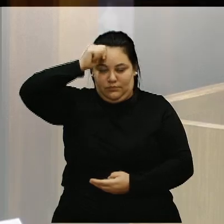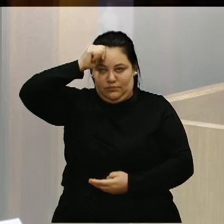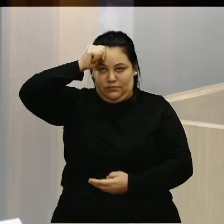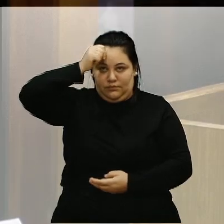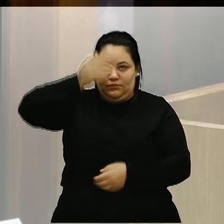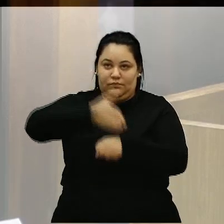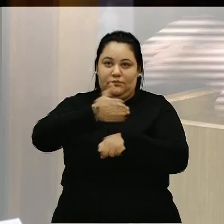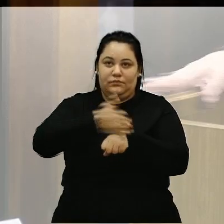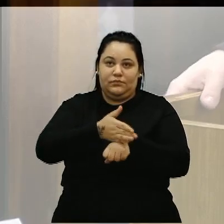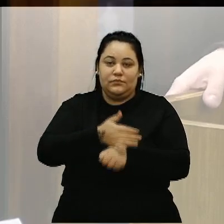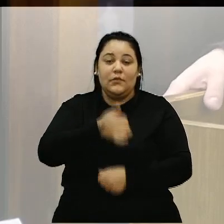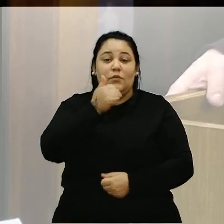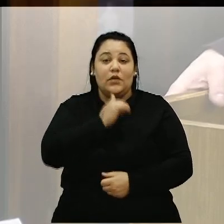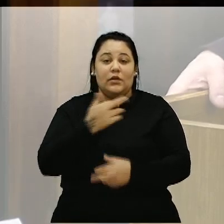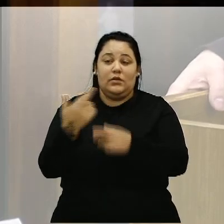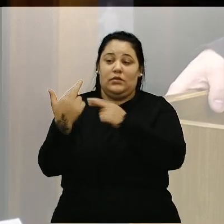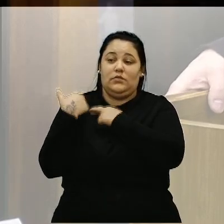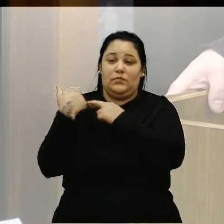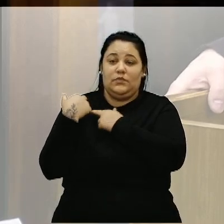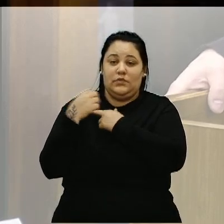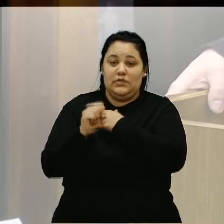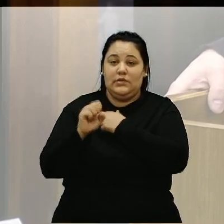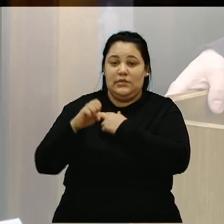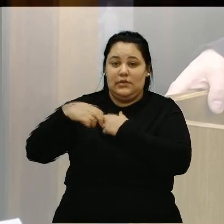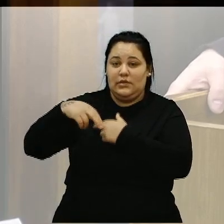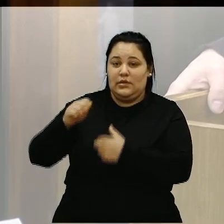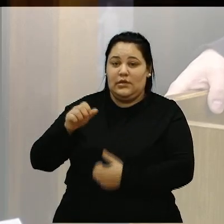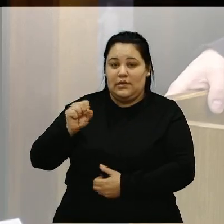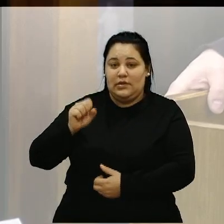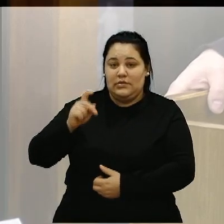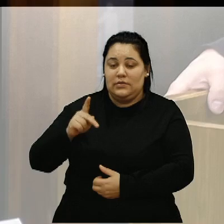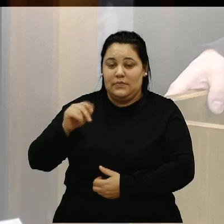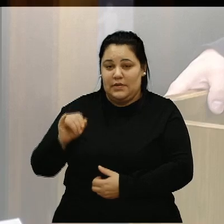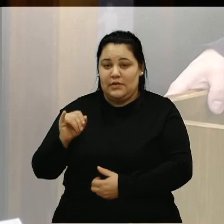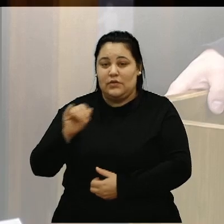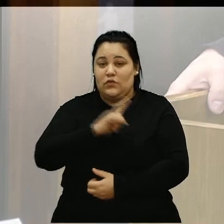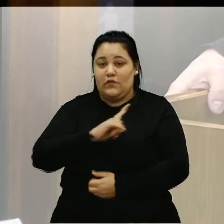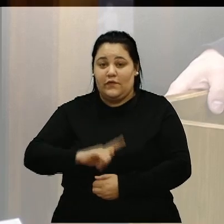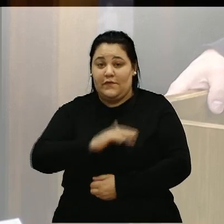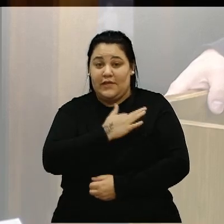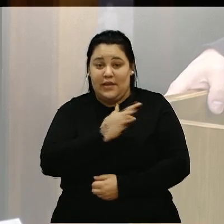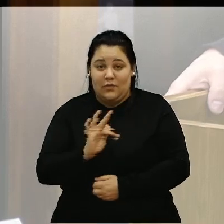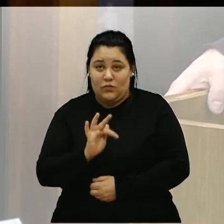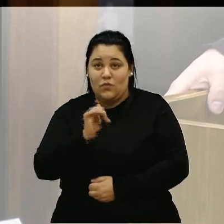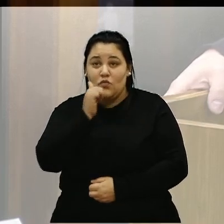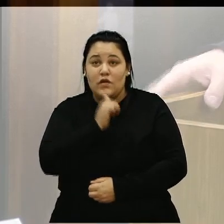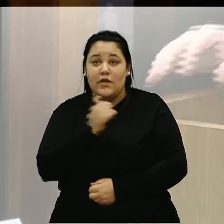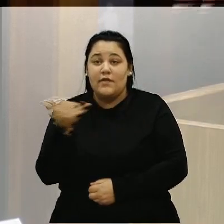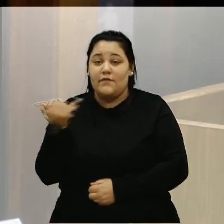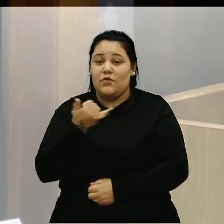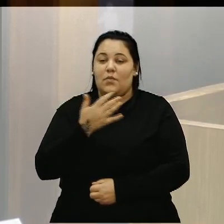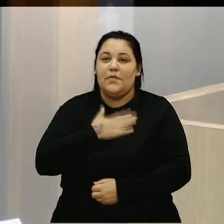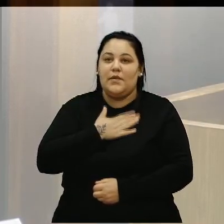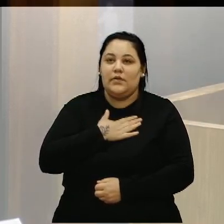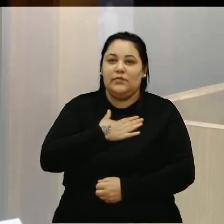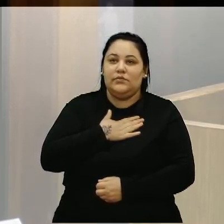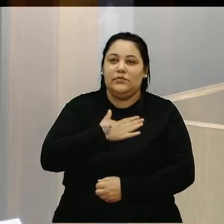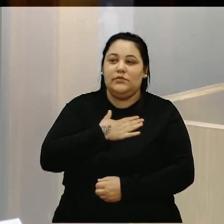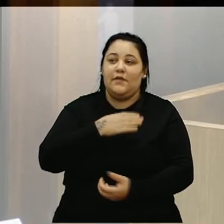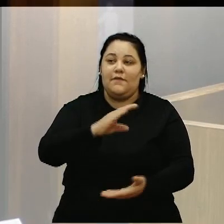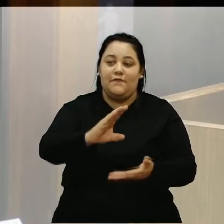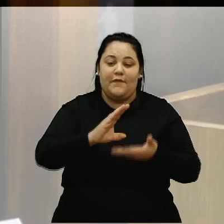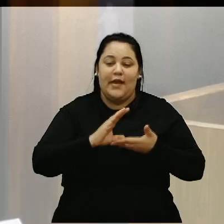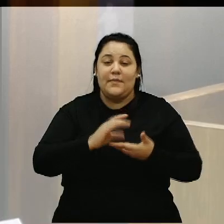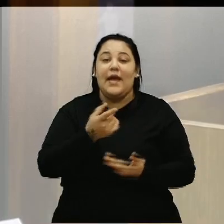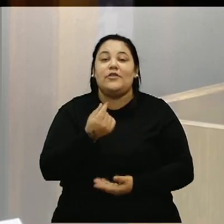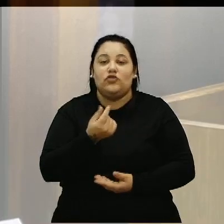A moça responsável pelo SENASP, do governo federal, ela falou, verba